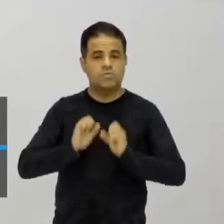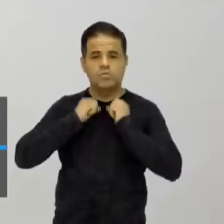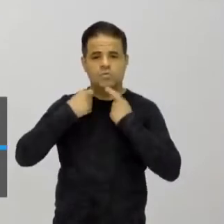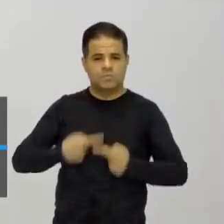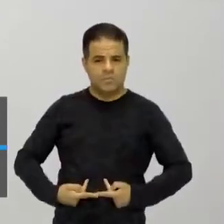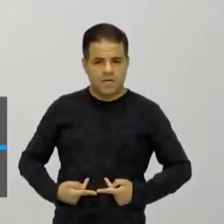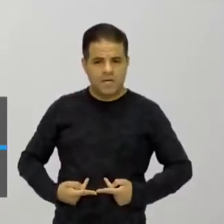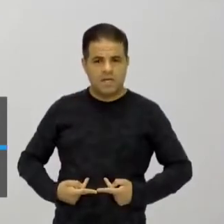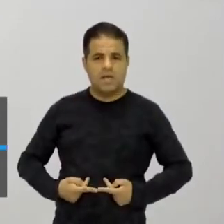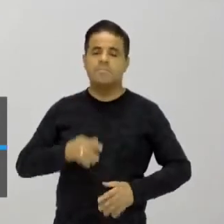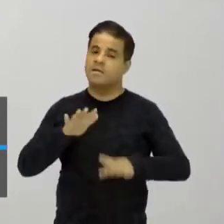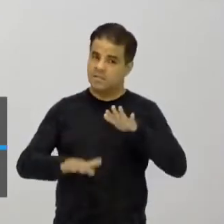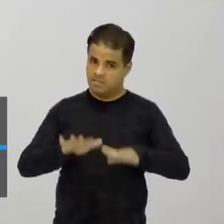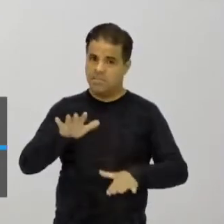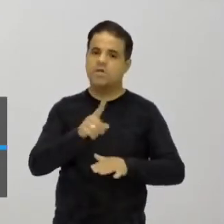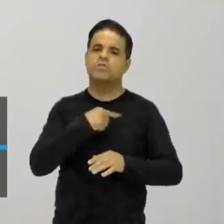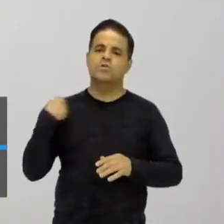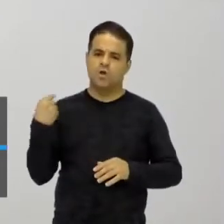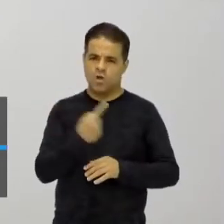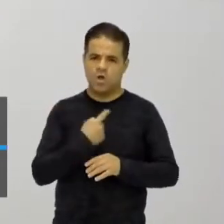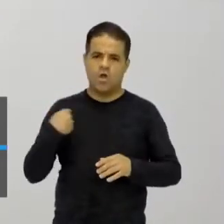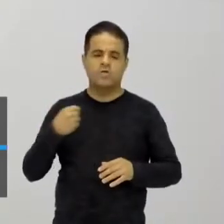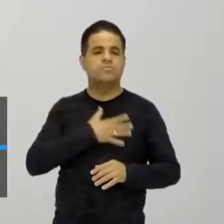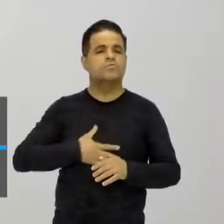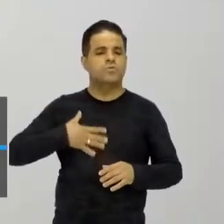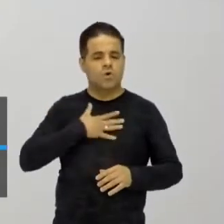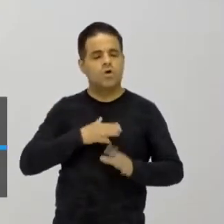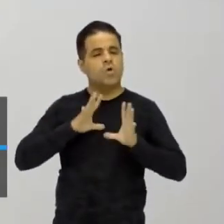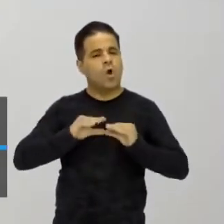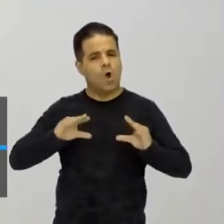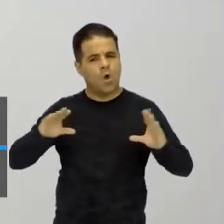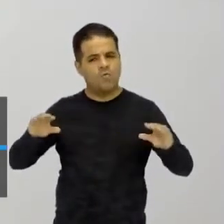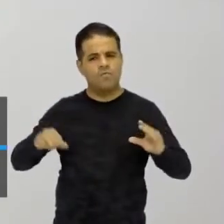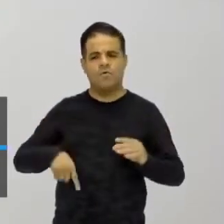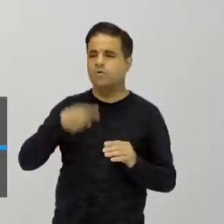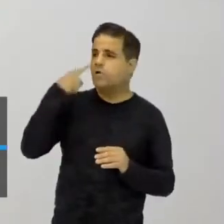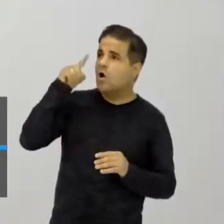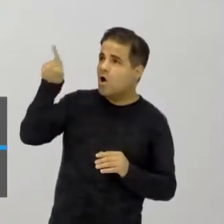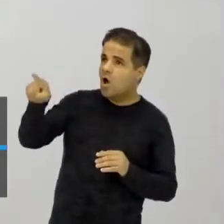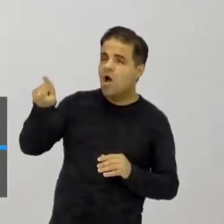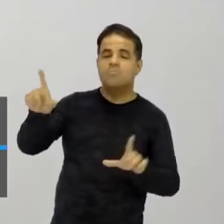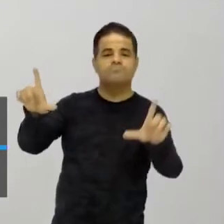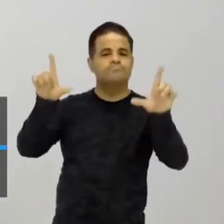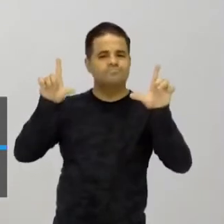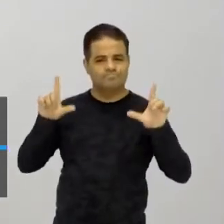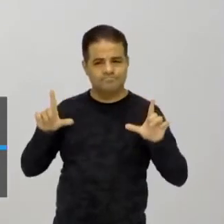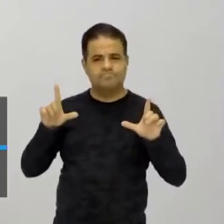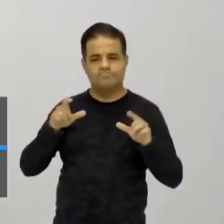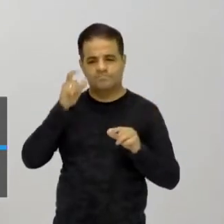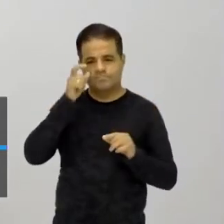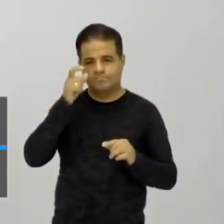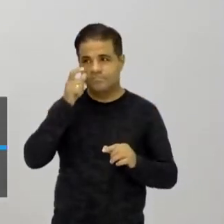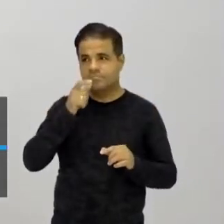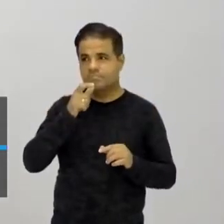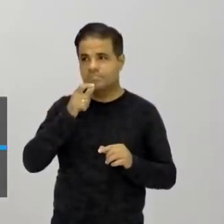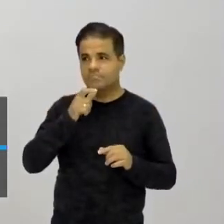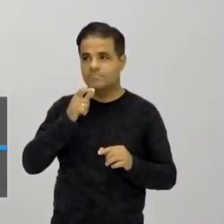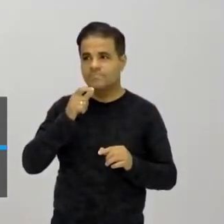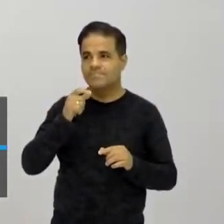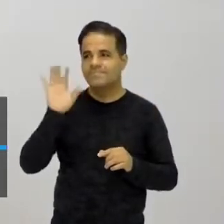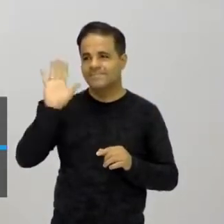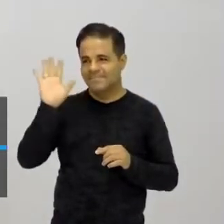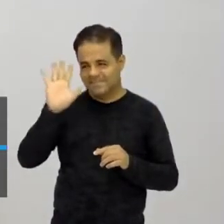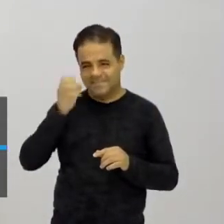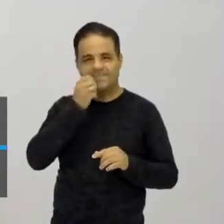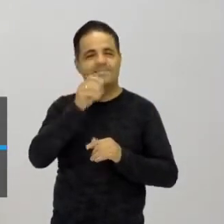mas depende de todos nós. A gente gosta de conforto. Dá uma olhadinha aí nessa tela. A gente, na verdade,